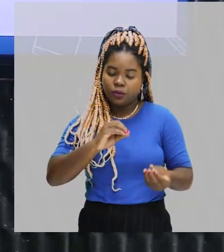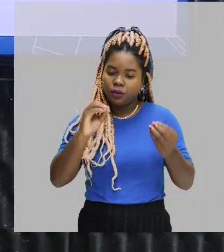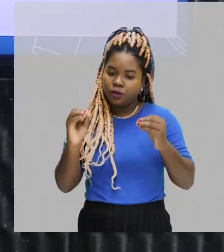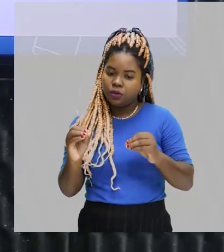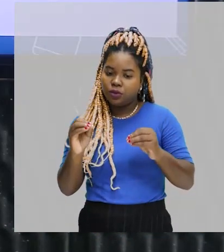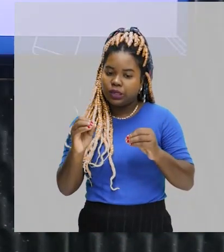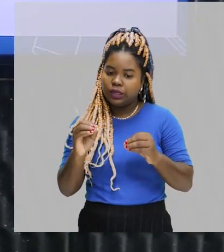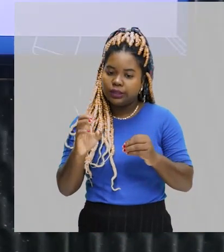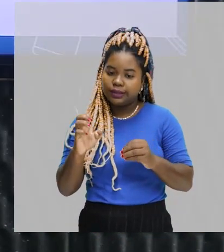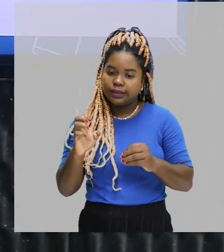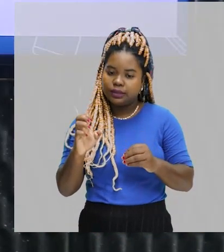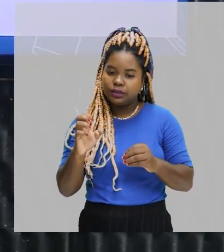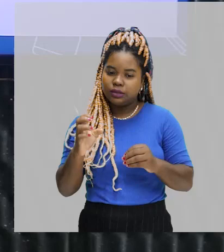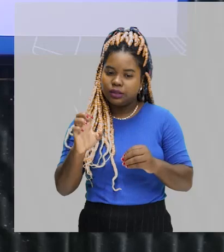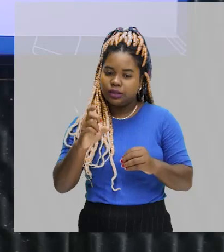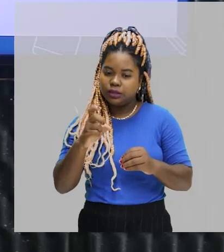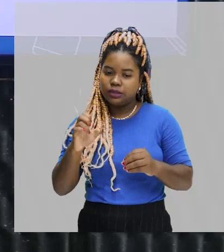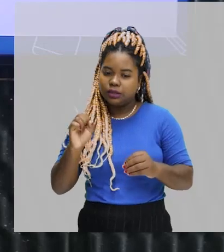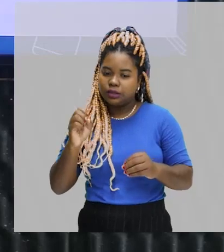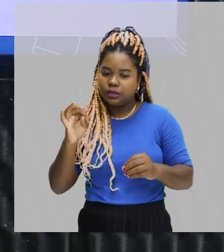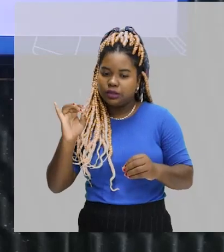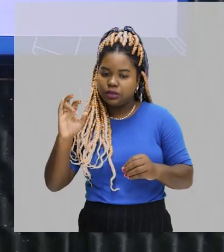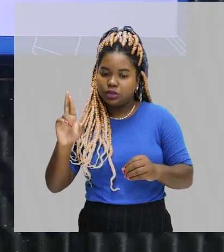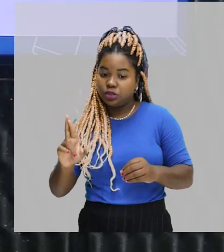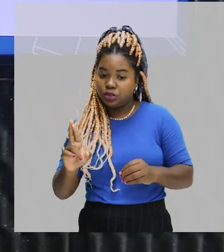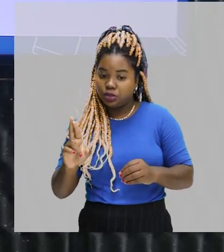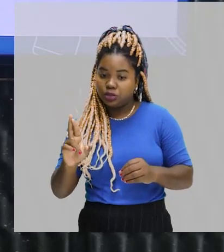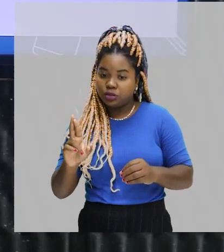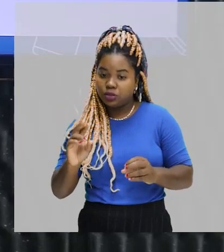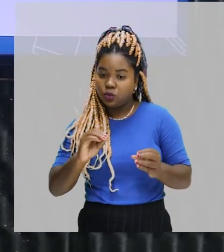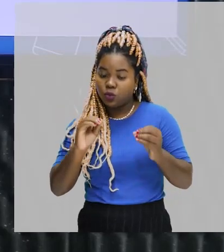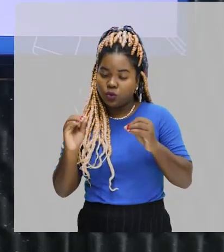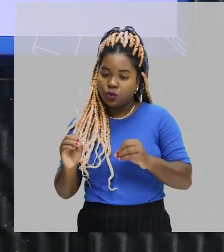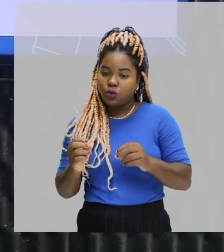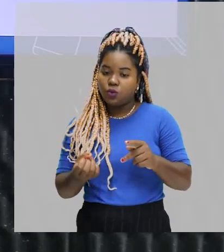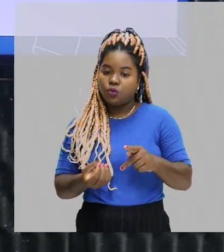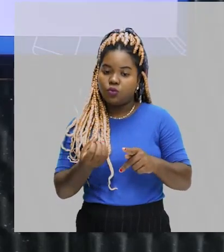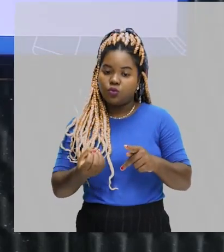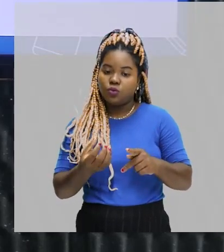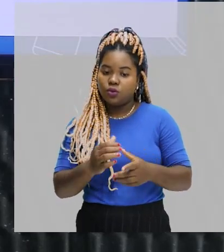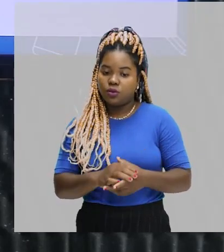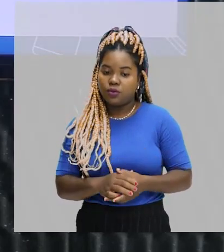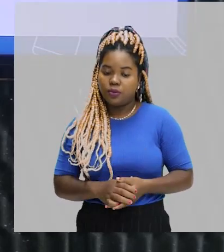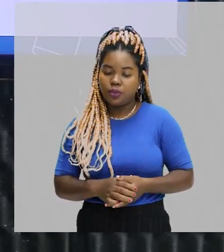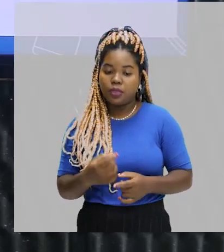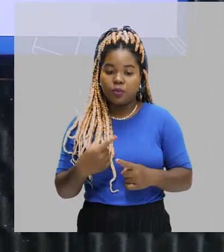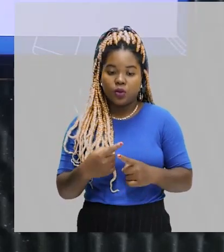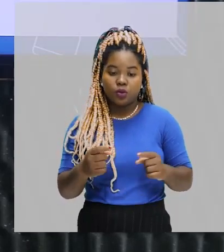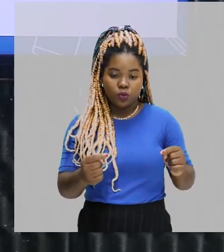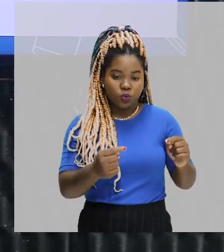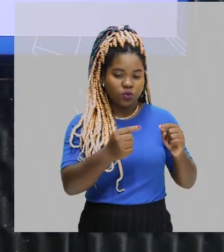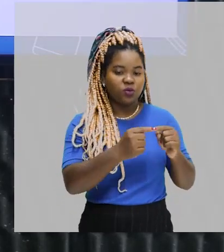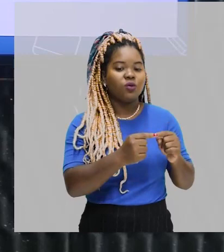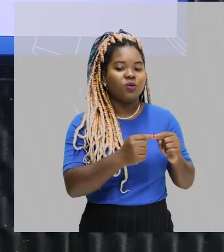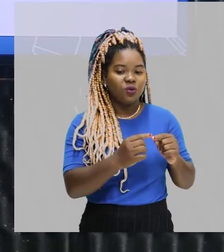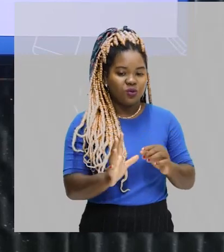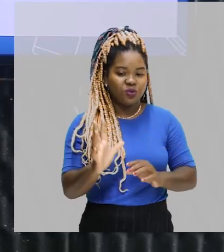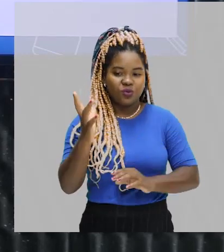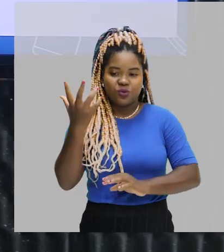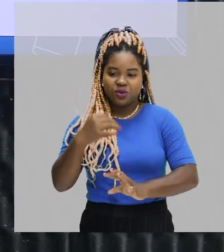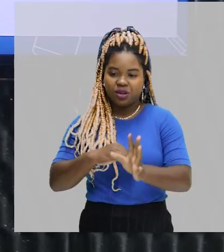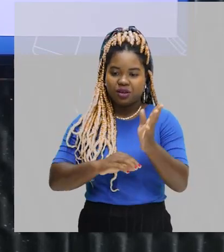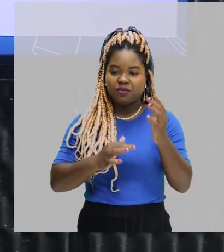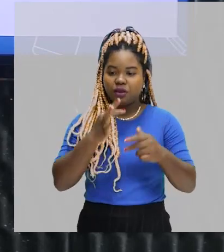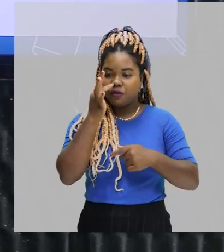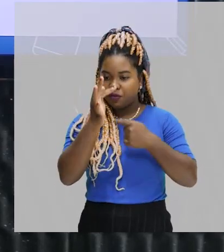existir, aí eu colocaria no plural. Existiam neste local árvores e flores, porque concordaria com árvores e flores,